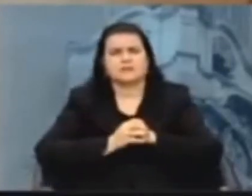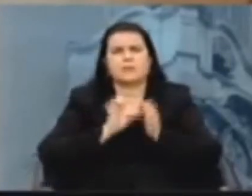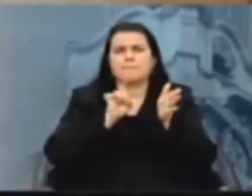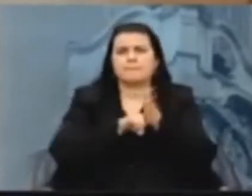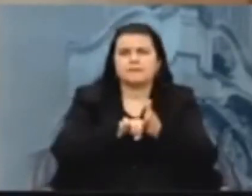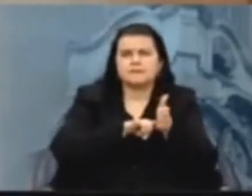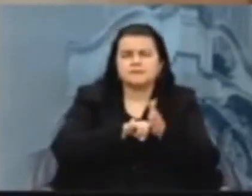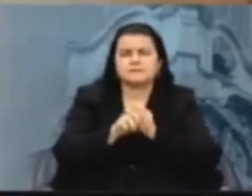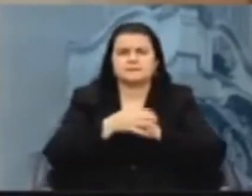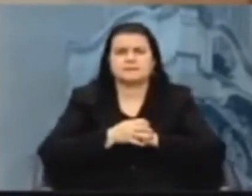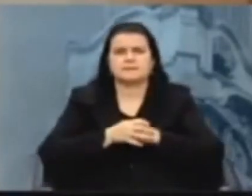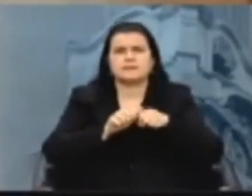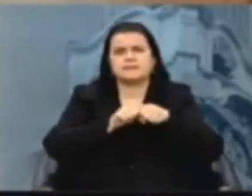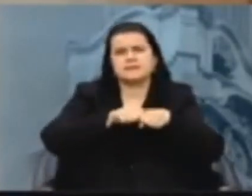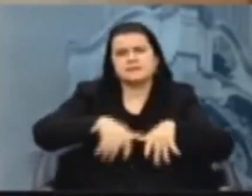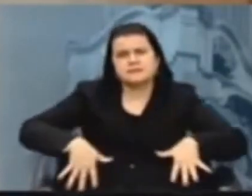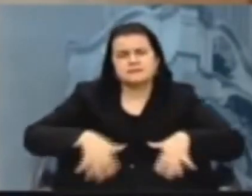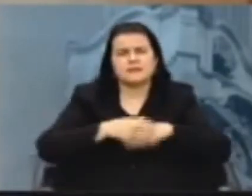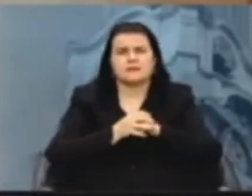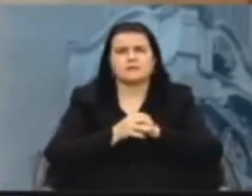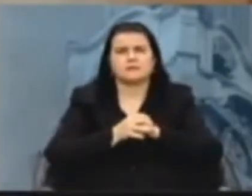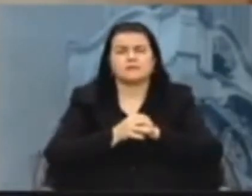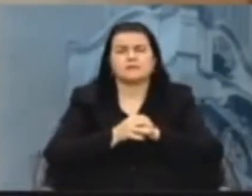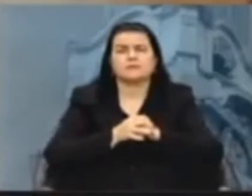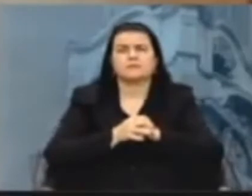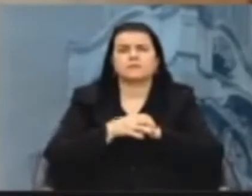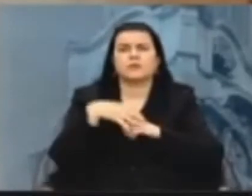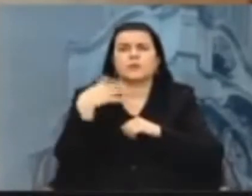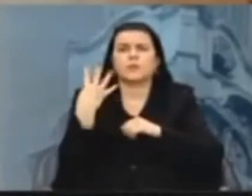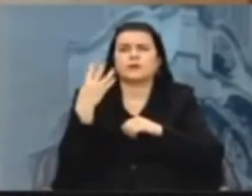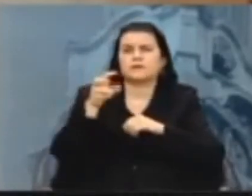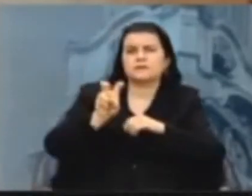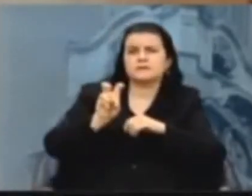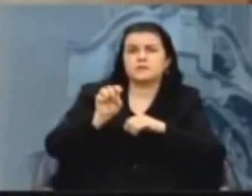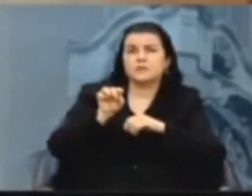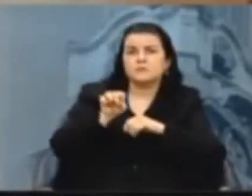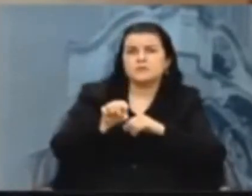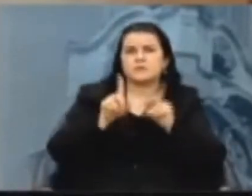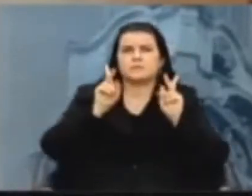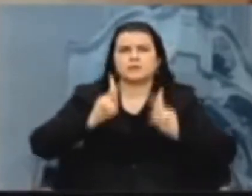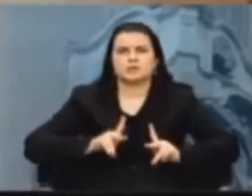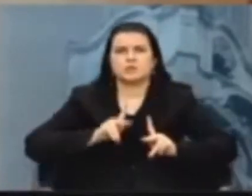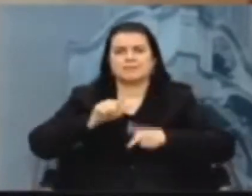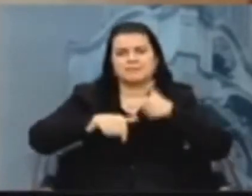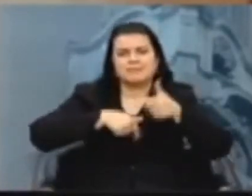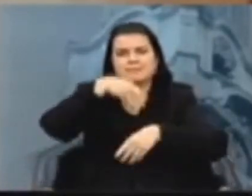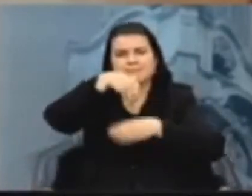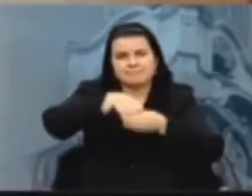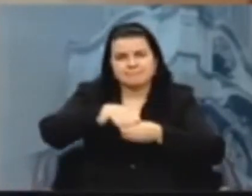da extensão, com 45 mil pessoas envolvidas, sendo